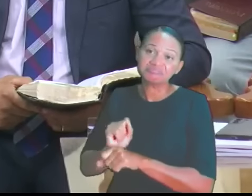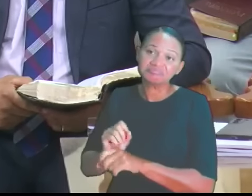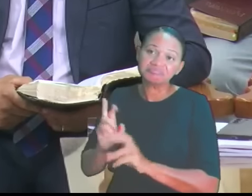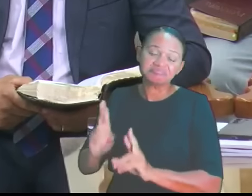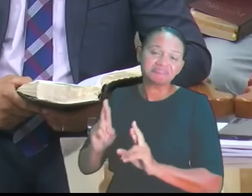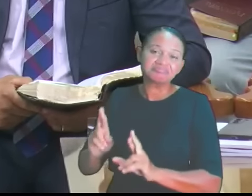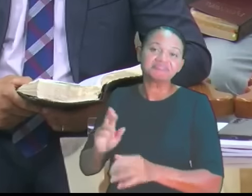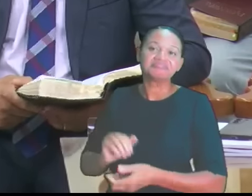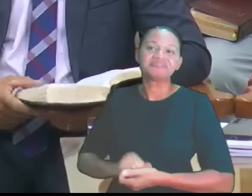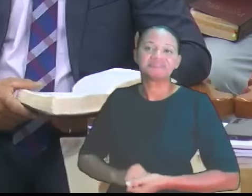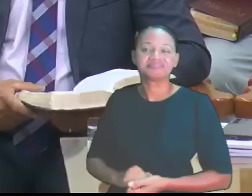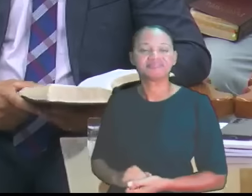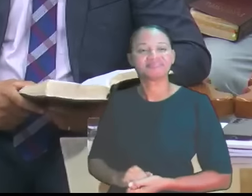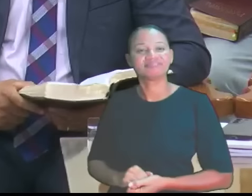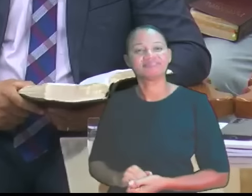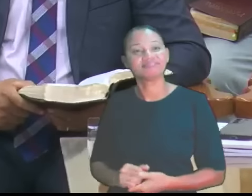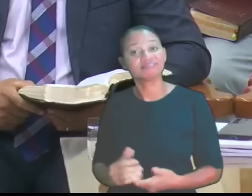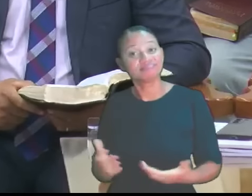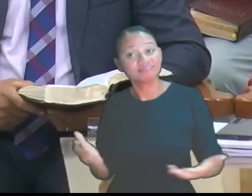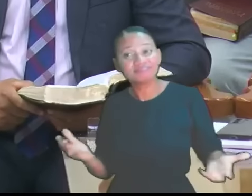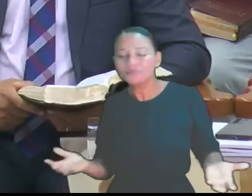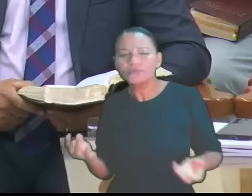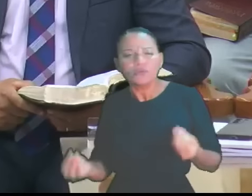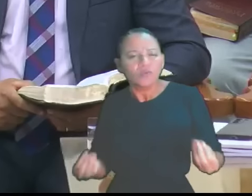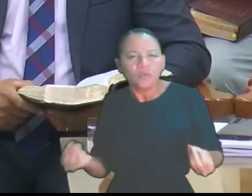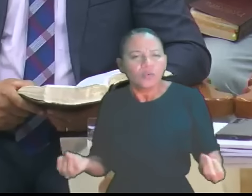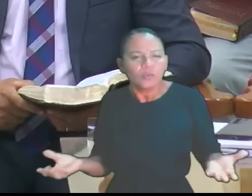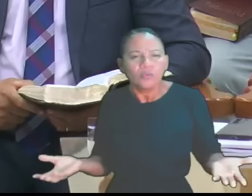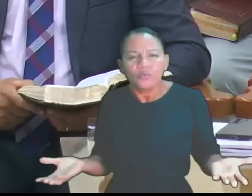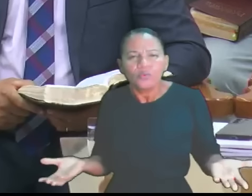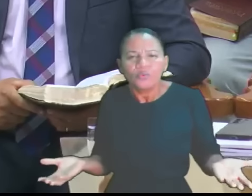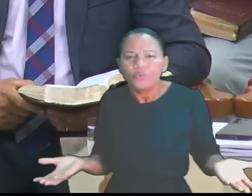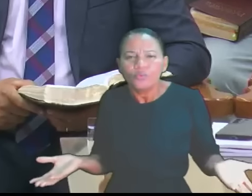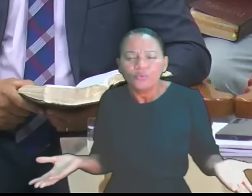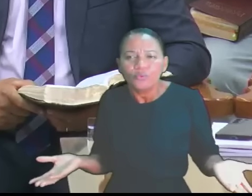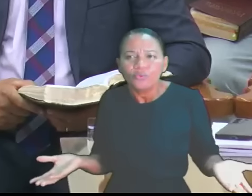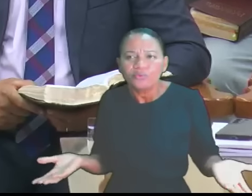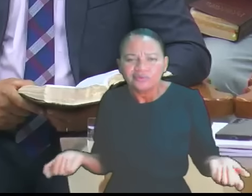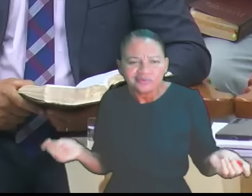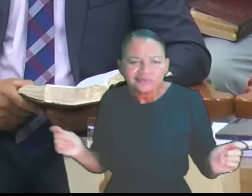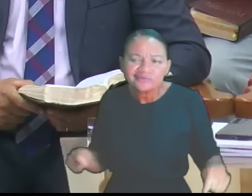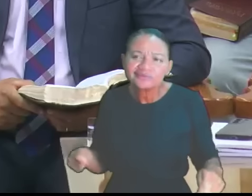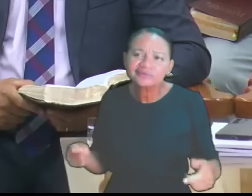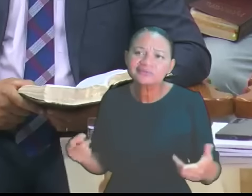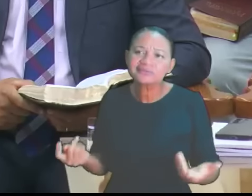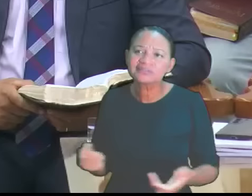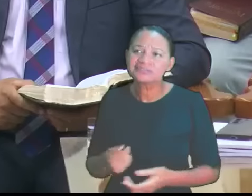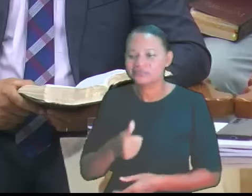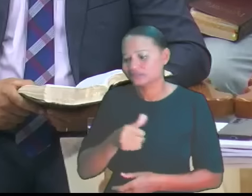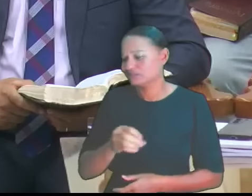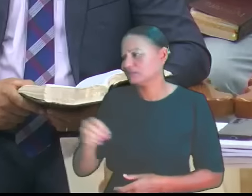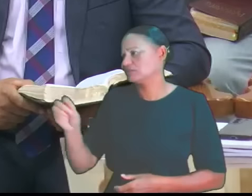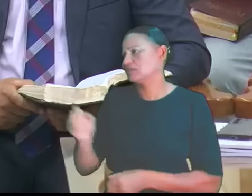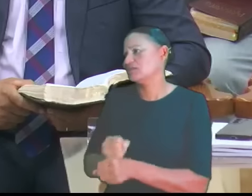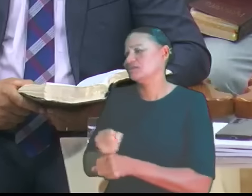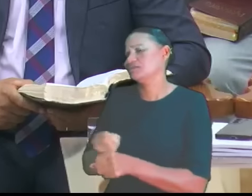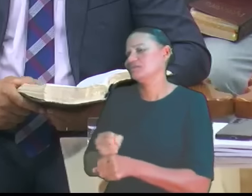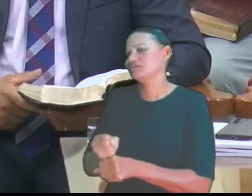passar. Mas, e como é que é isso? E dá certo? Não, faz mais de 100 anos que está dando certo.